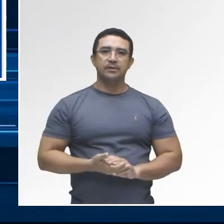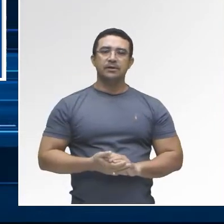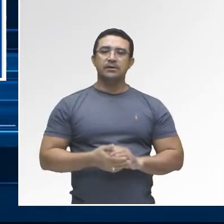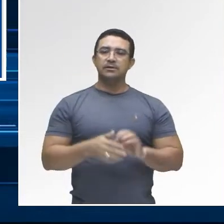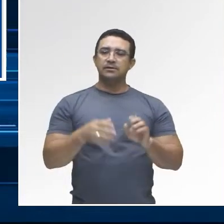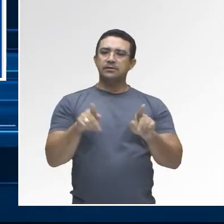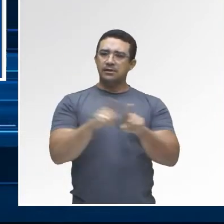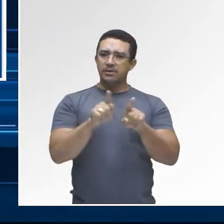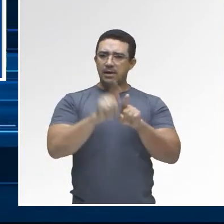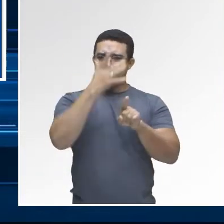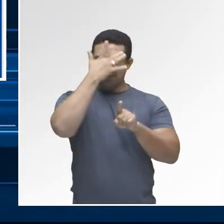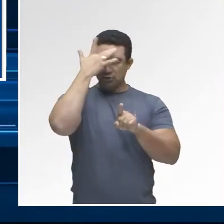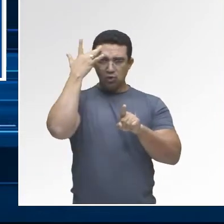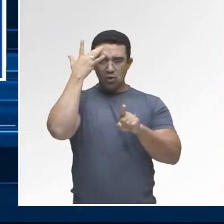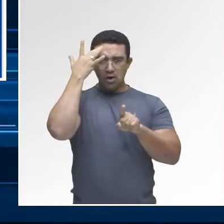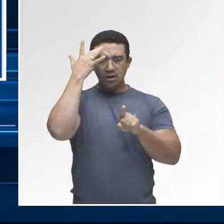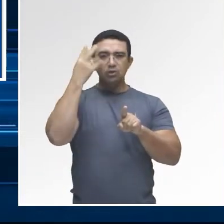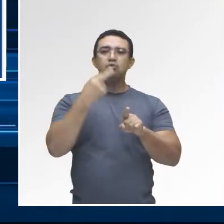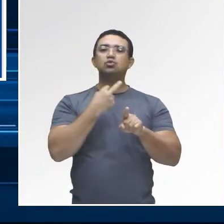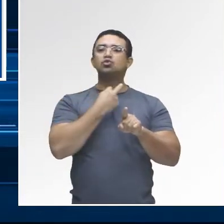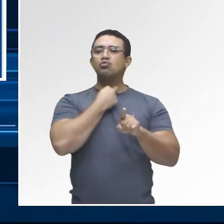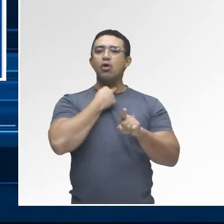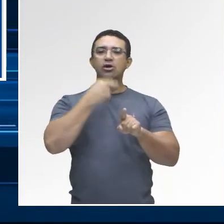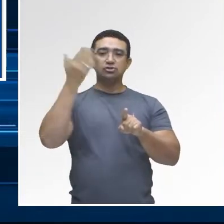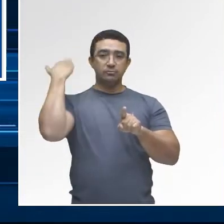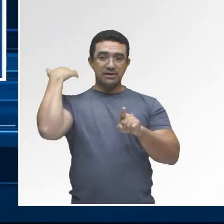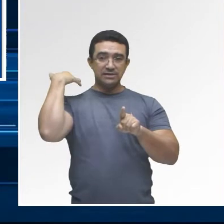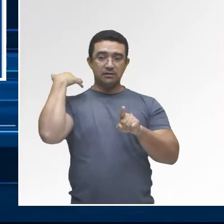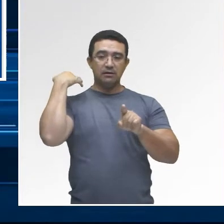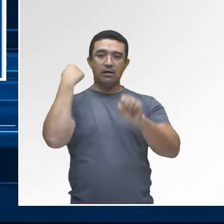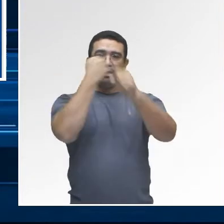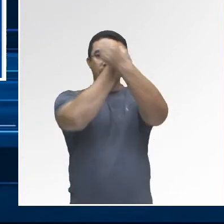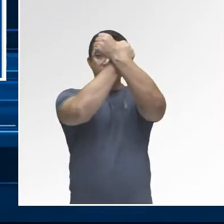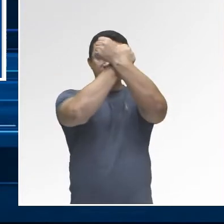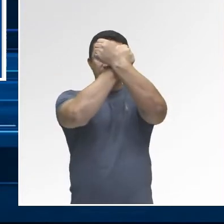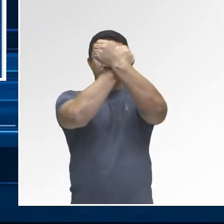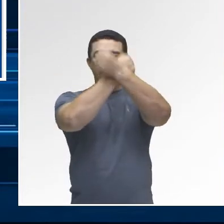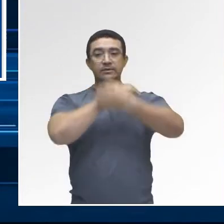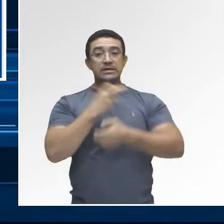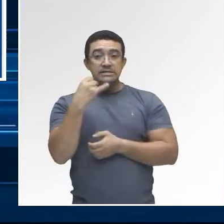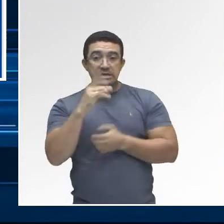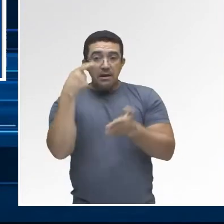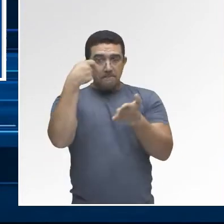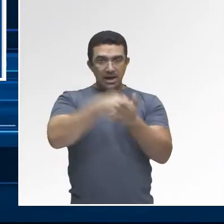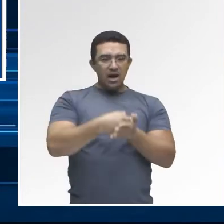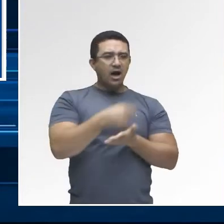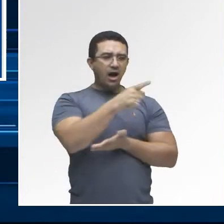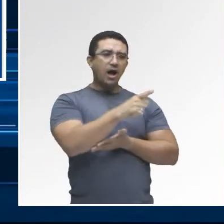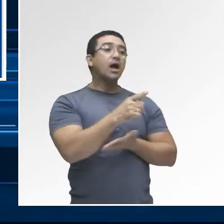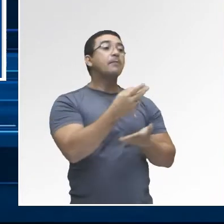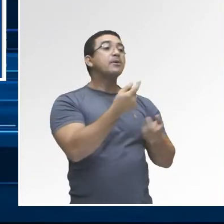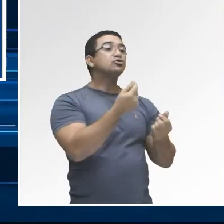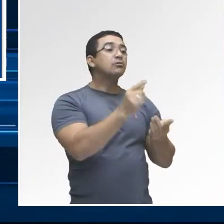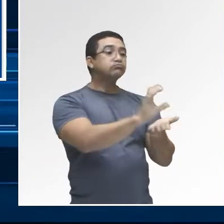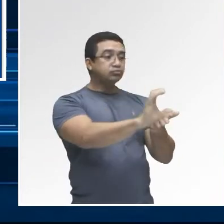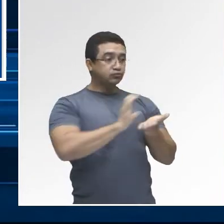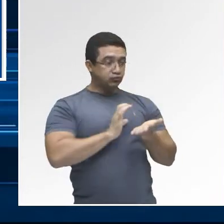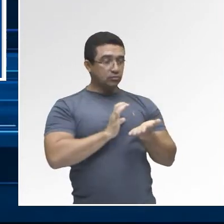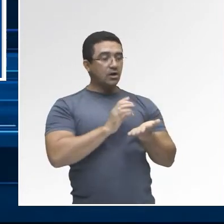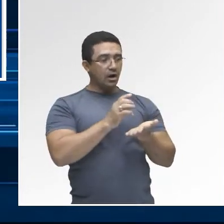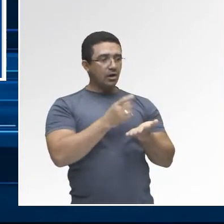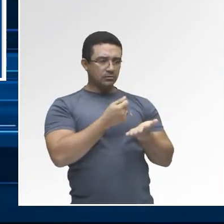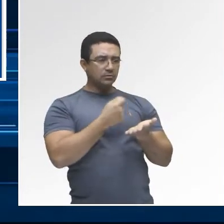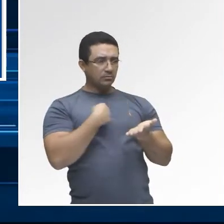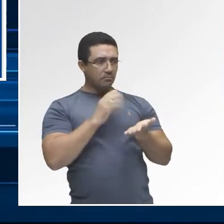mais se tornar escrava da outra se deixasse de pagar as suas dívidas. É claro que essa lei vai favorecer